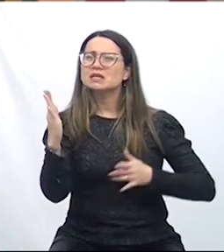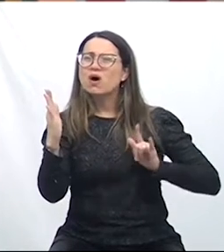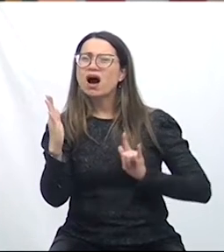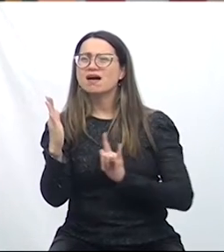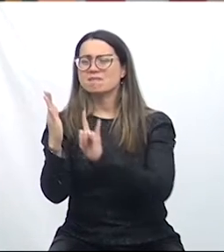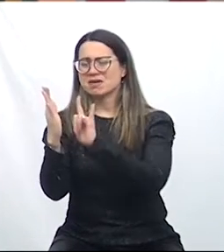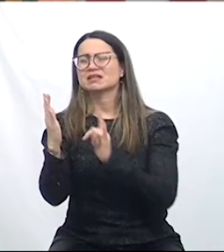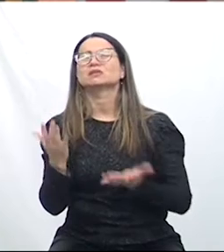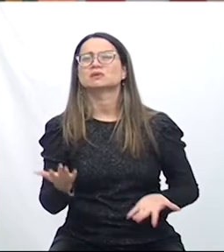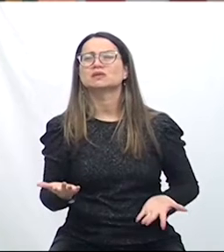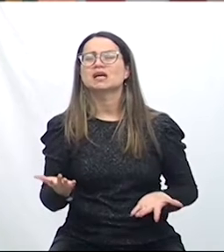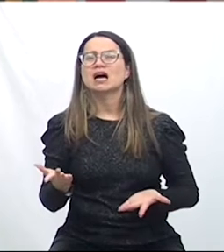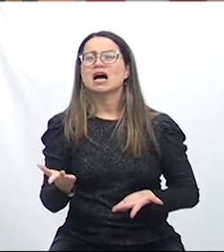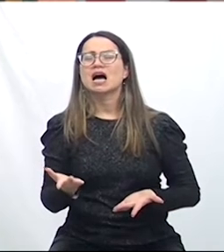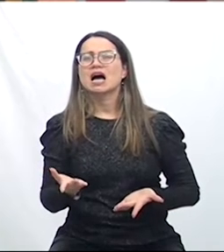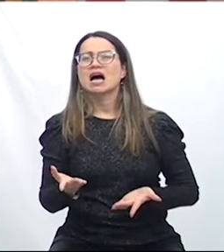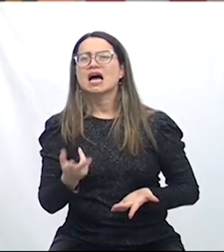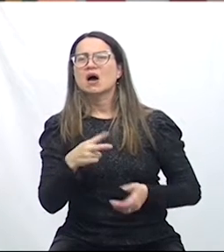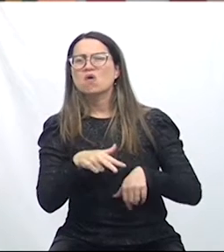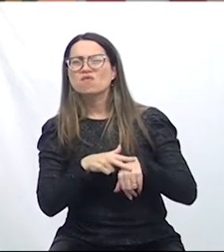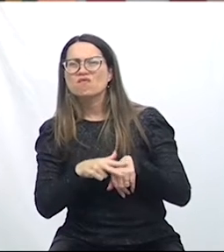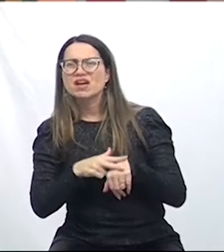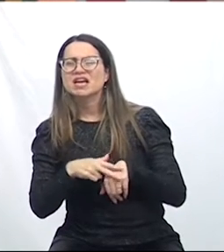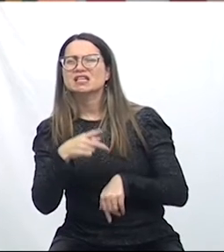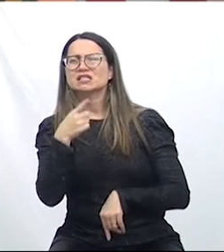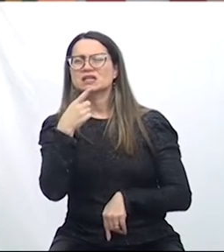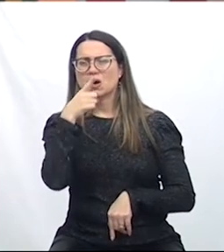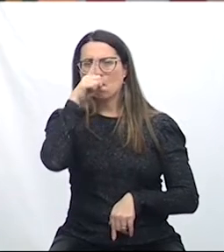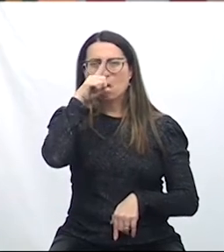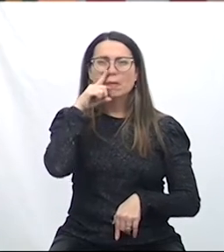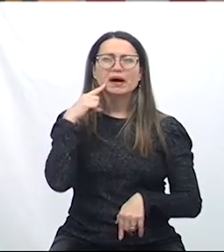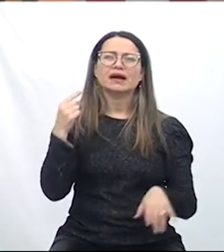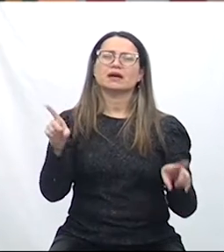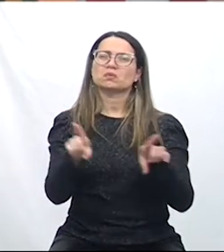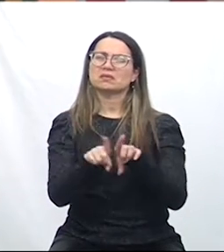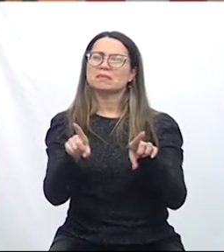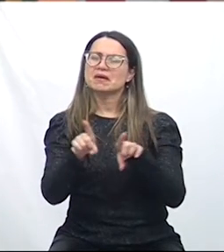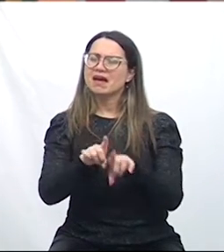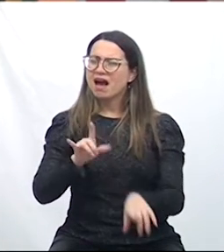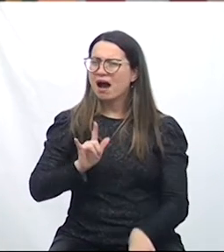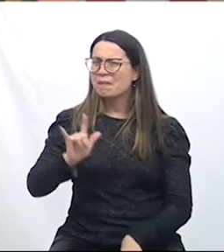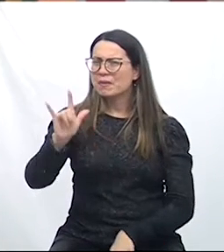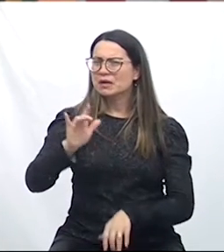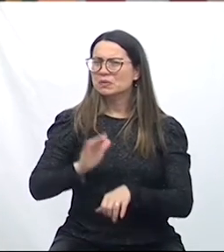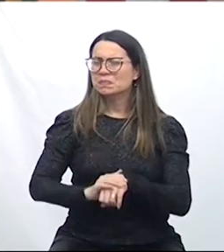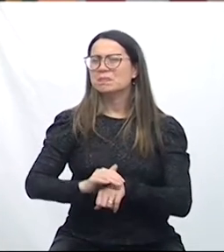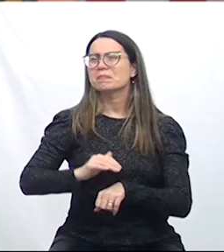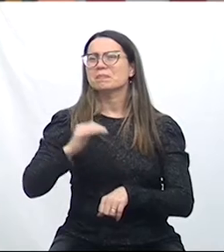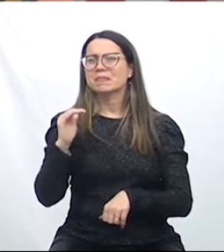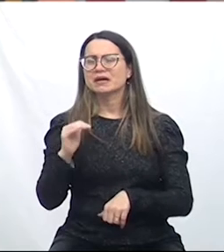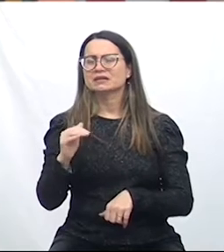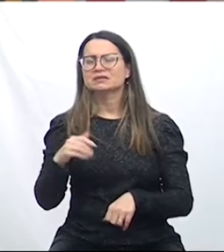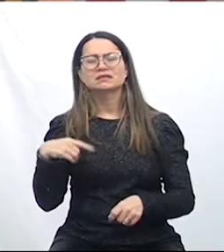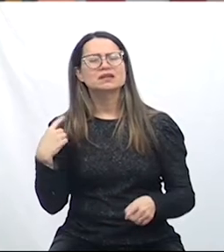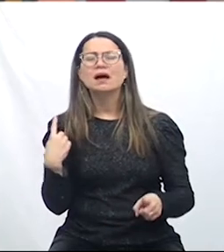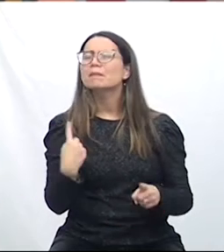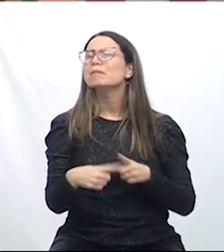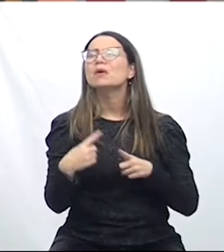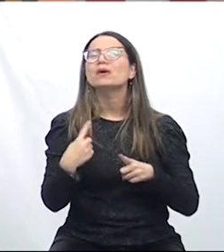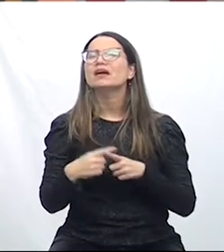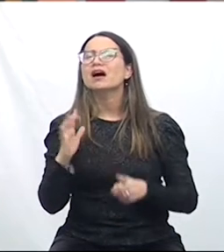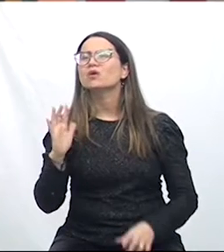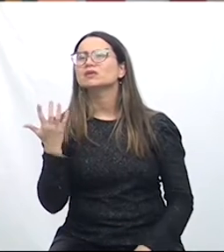o verde e amarelo. E isso se deve, sem dúvida nenhuma, ao presidente